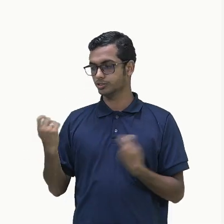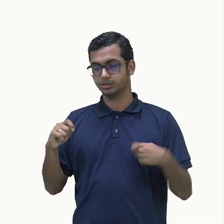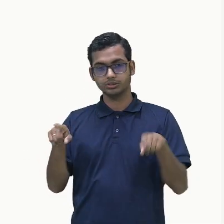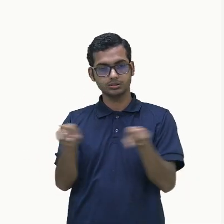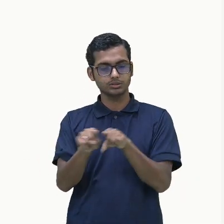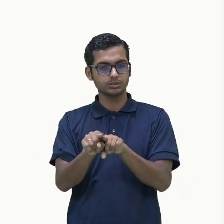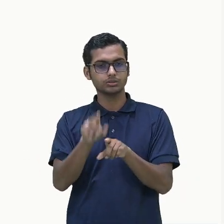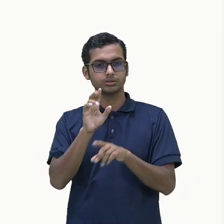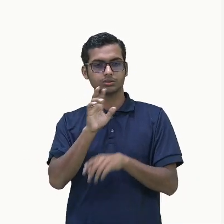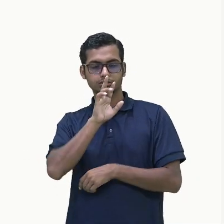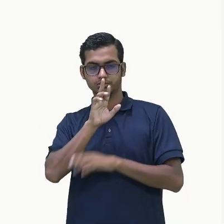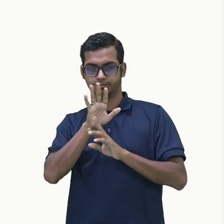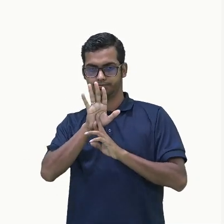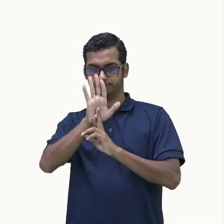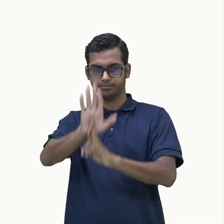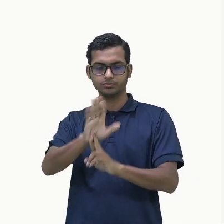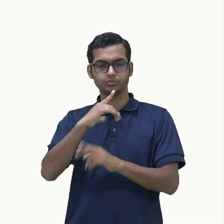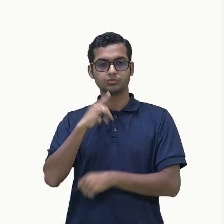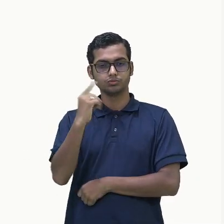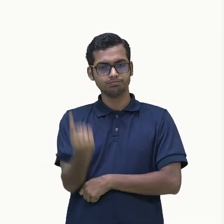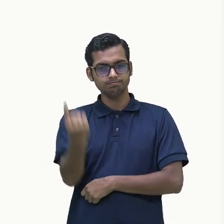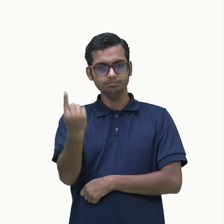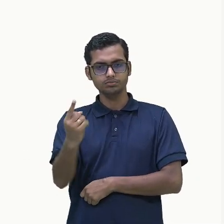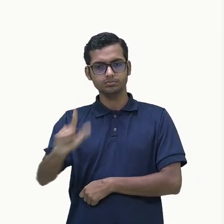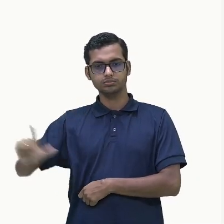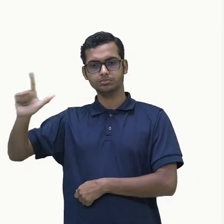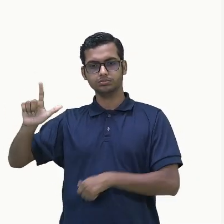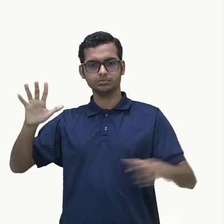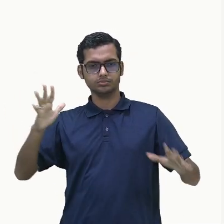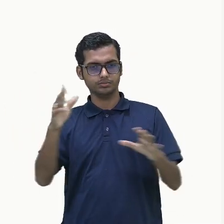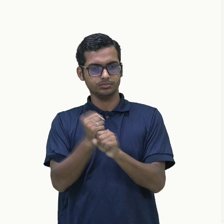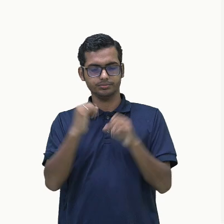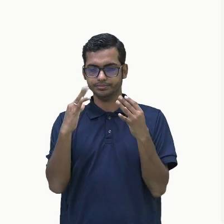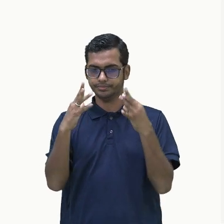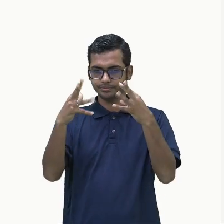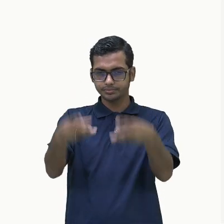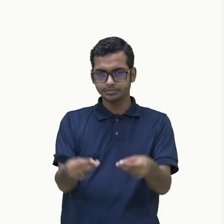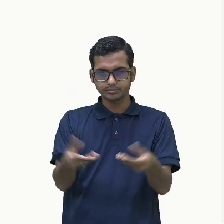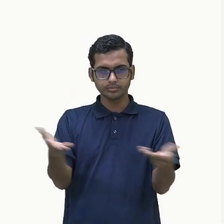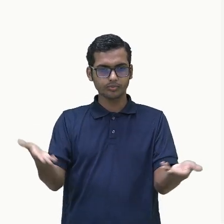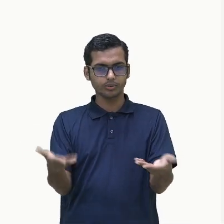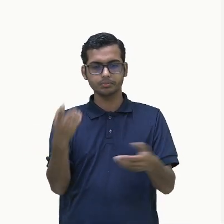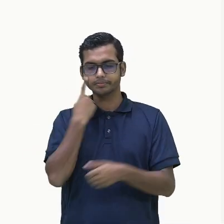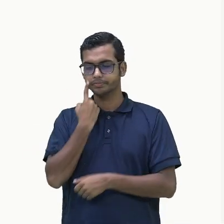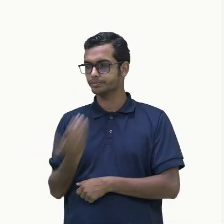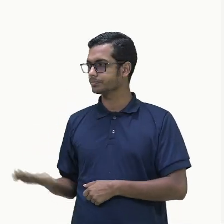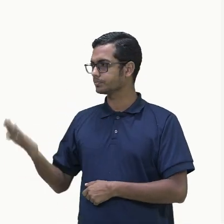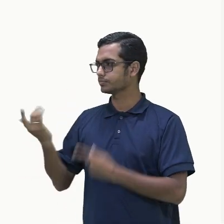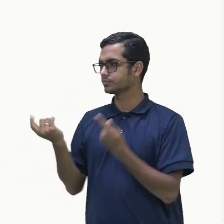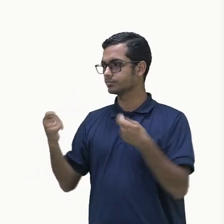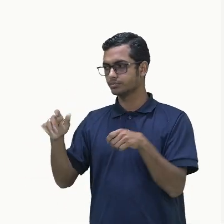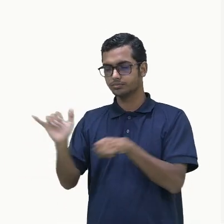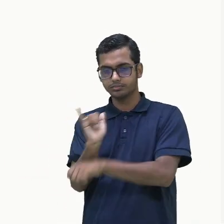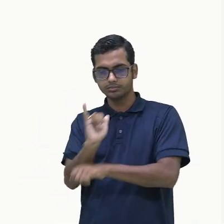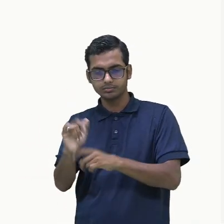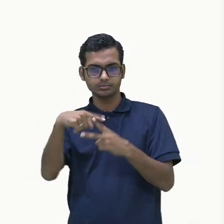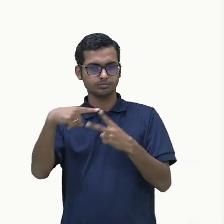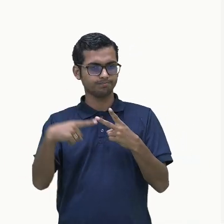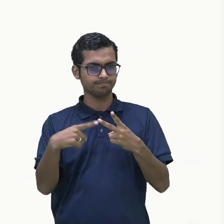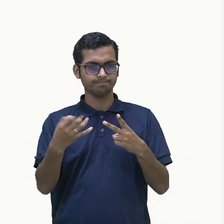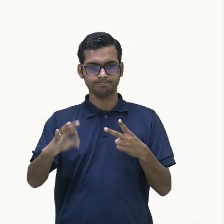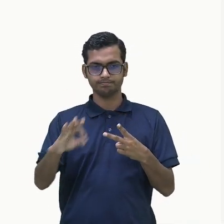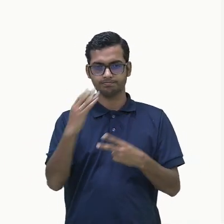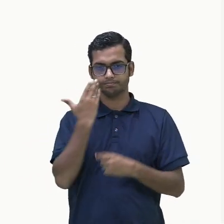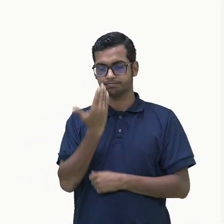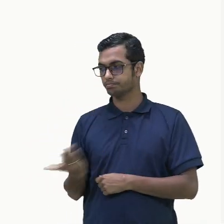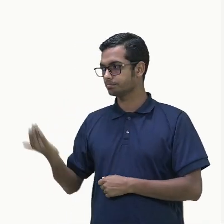litro, beleza? Essa soma toda vai ser igual a 1 litro. Aqui eu posso fazer de duas maneiras. Pegar o